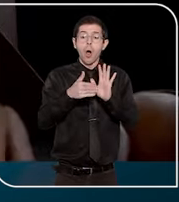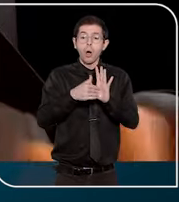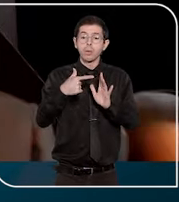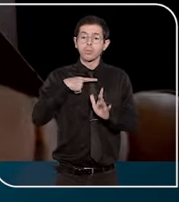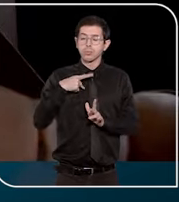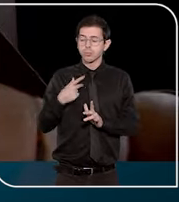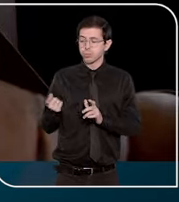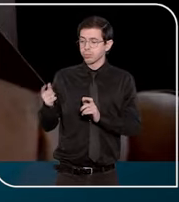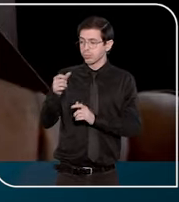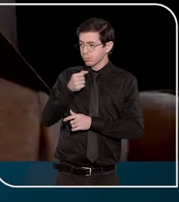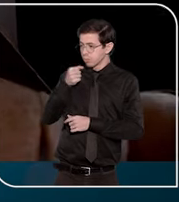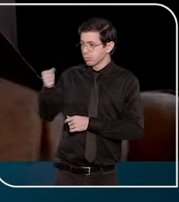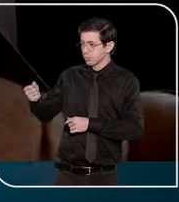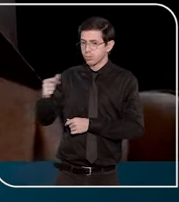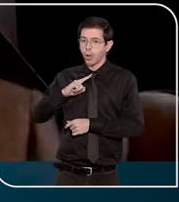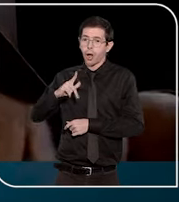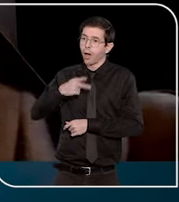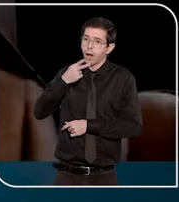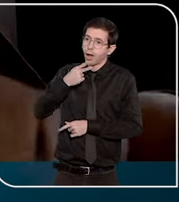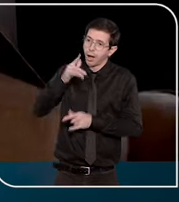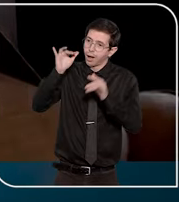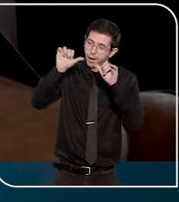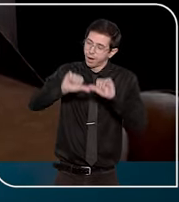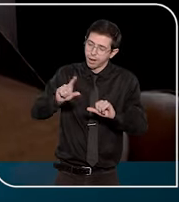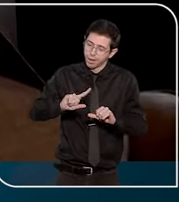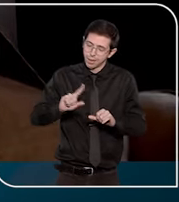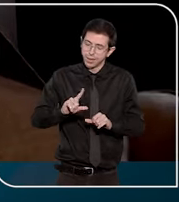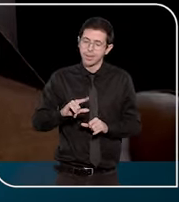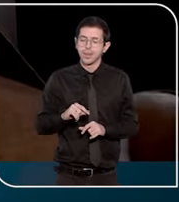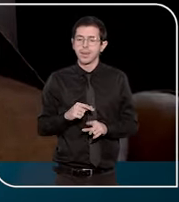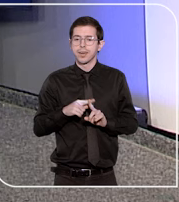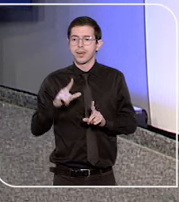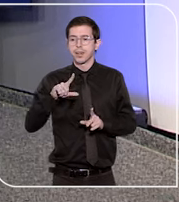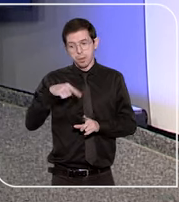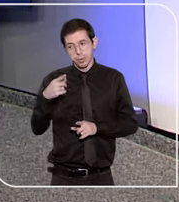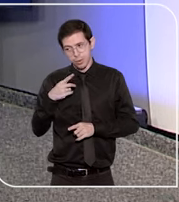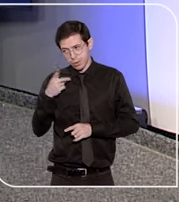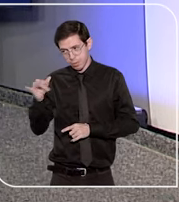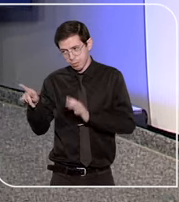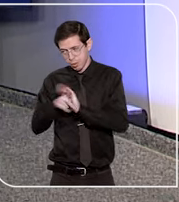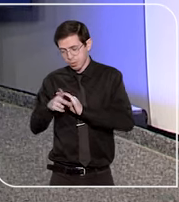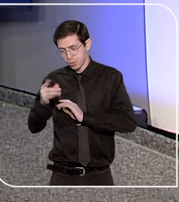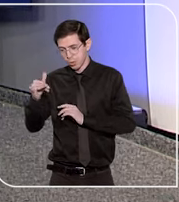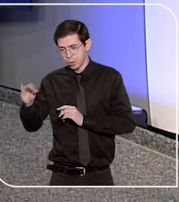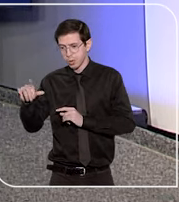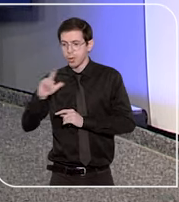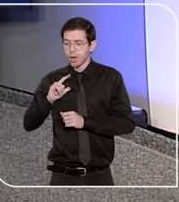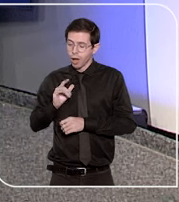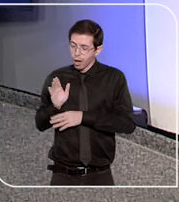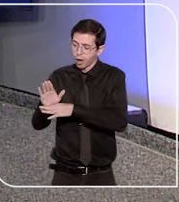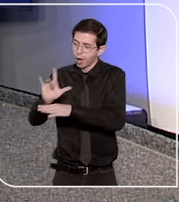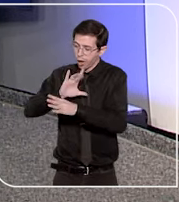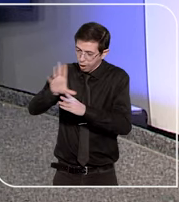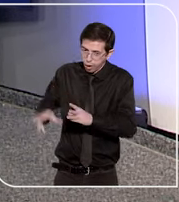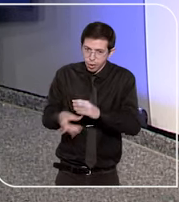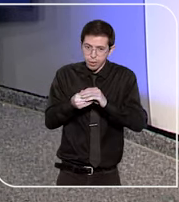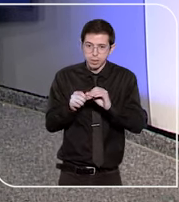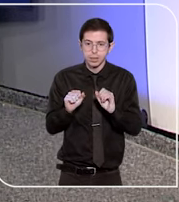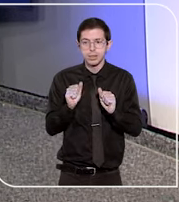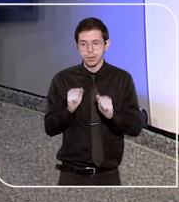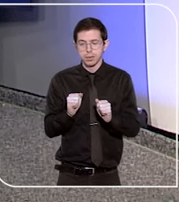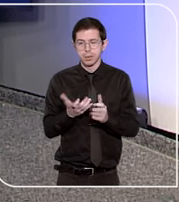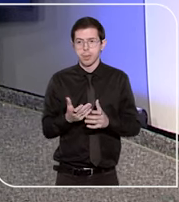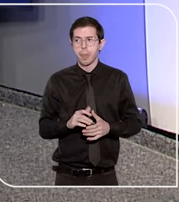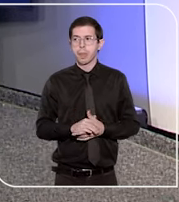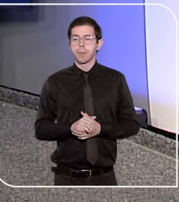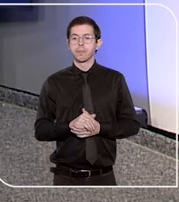palavra, eu não estou querendo avacalhar o programa de ninguém não, Fátima, mas eu já estou passando direto para o Diogo depois, para ele ajudar aí e complementar o que ele possa nos ajudar.